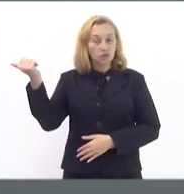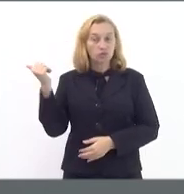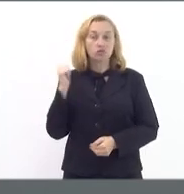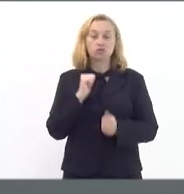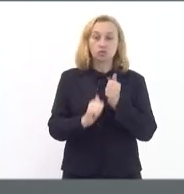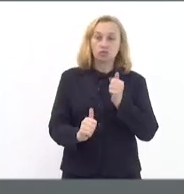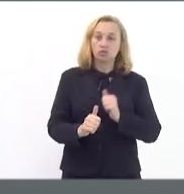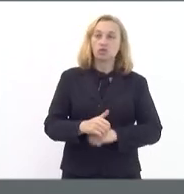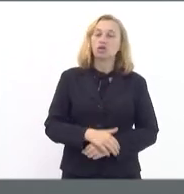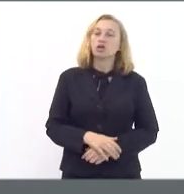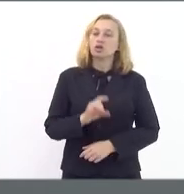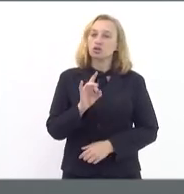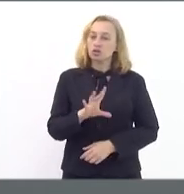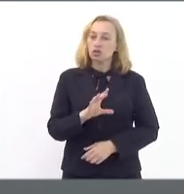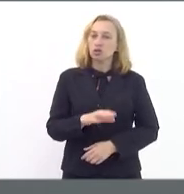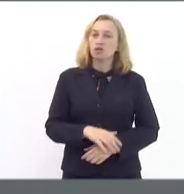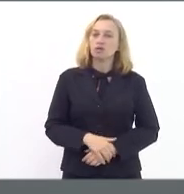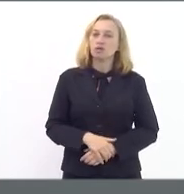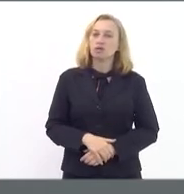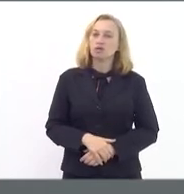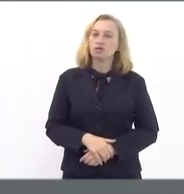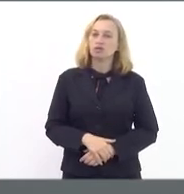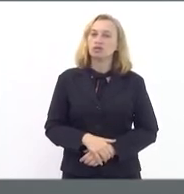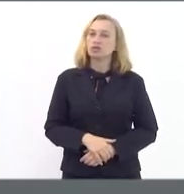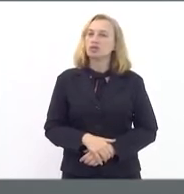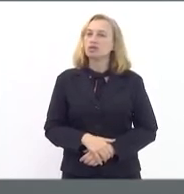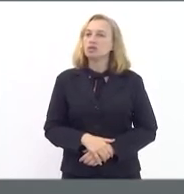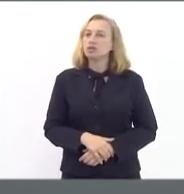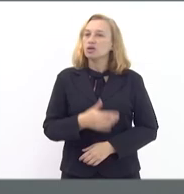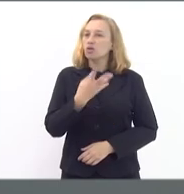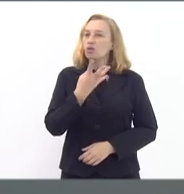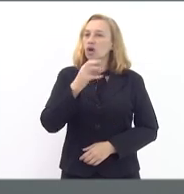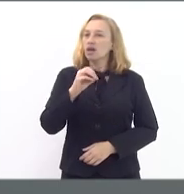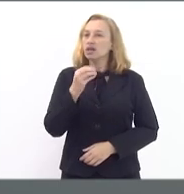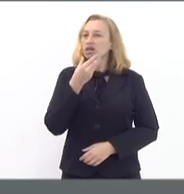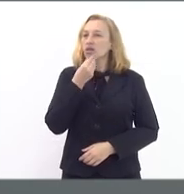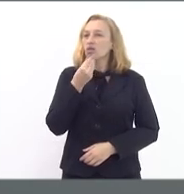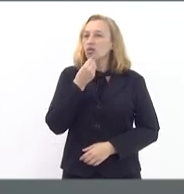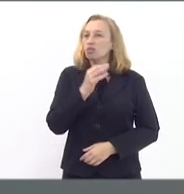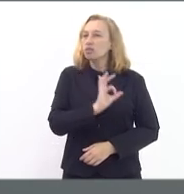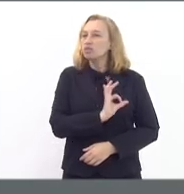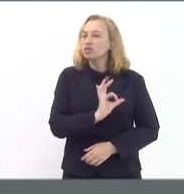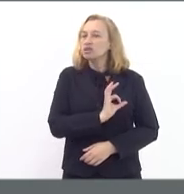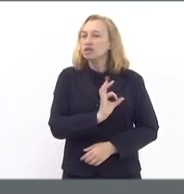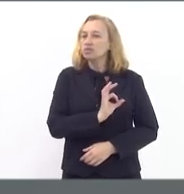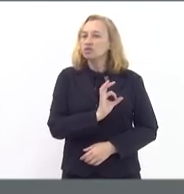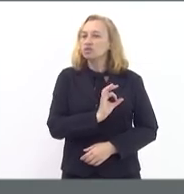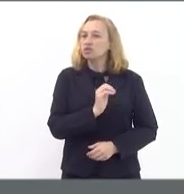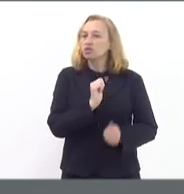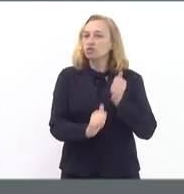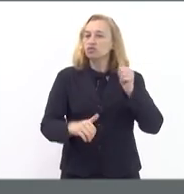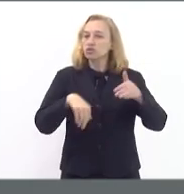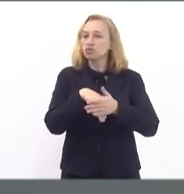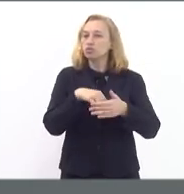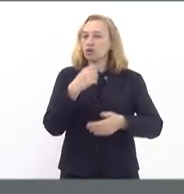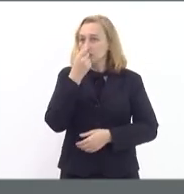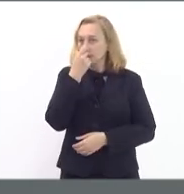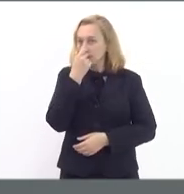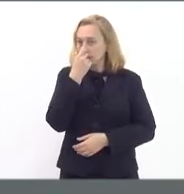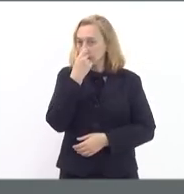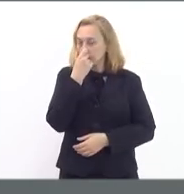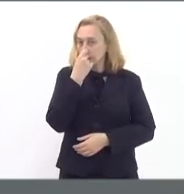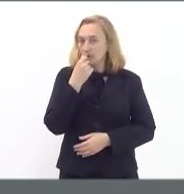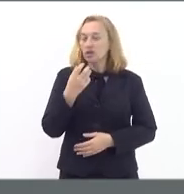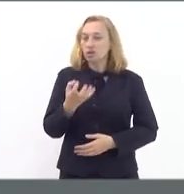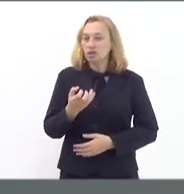outra unidade só de apertar São 40 homens sofre policiamento em jogo a senhora se